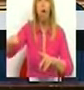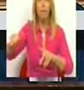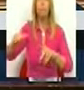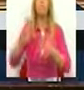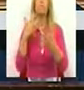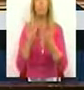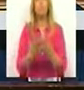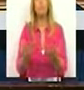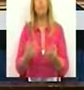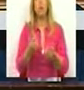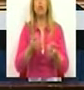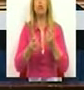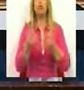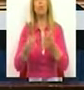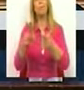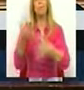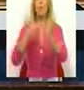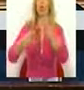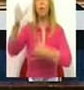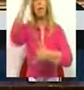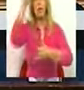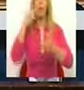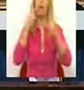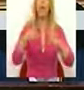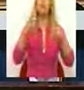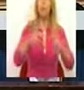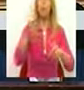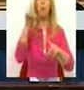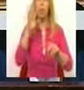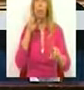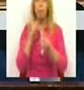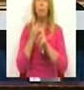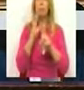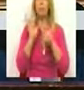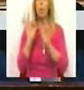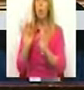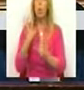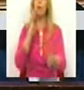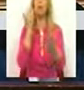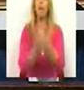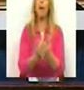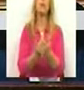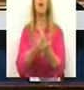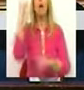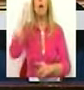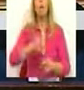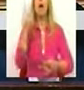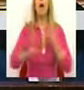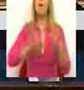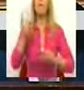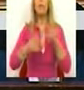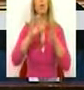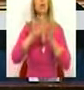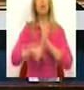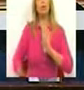progressiva substituição na investigação, o refinamento dos cuidados a prestar-lhes, a obrigar à avaliação dos